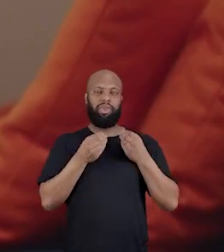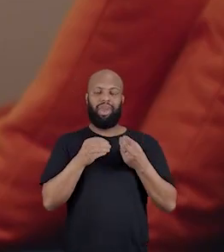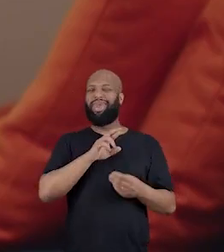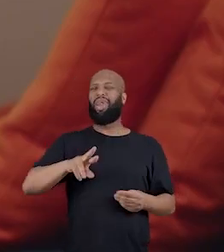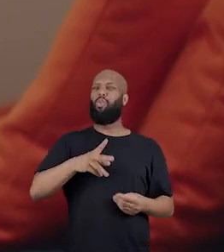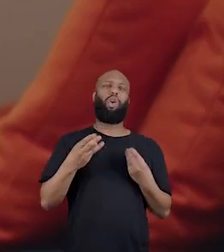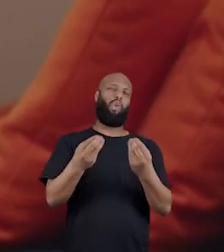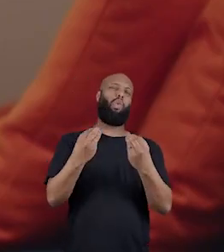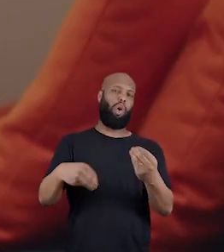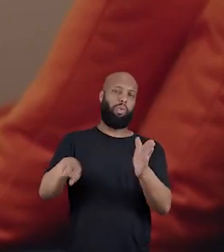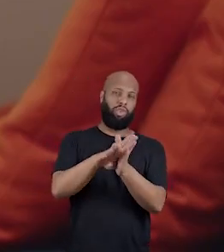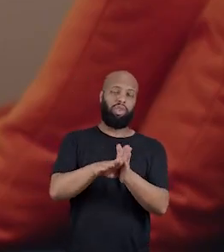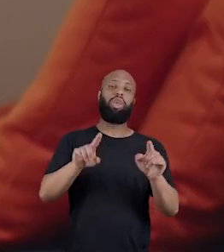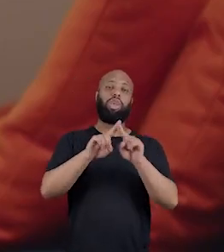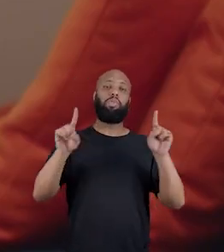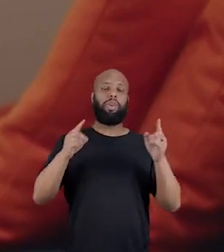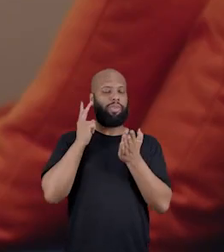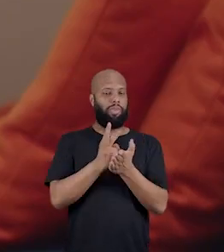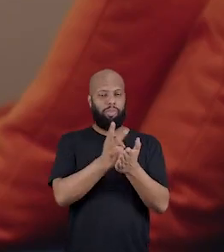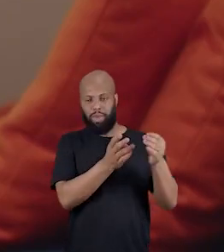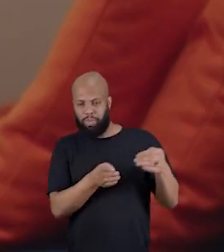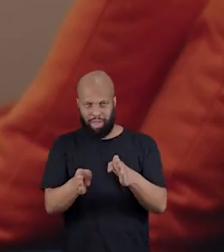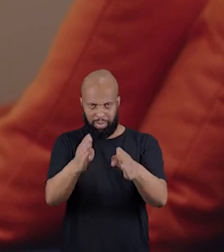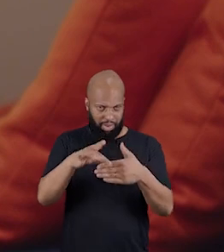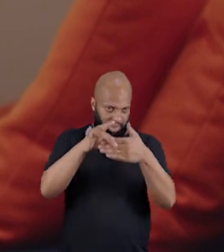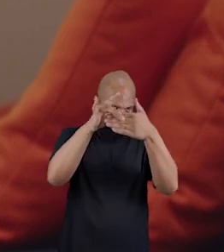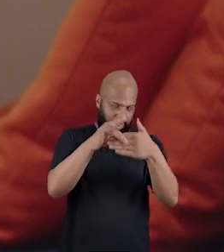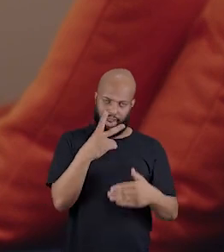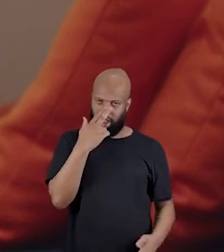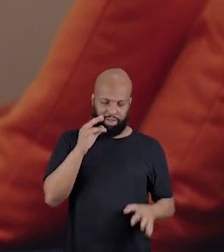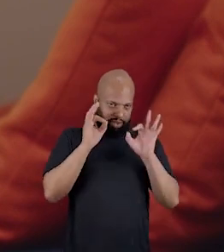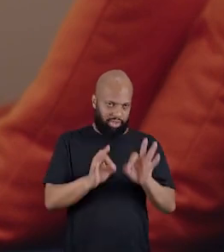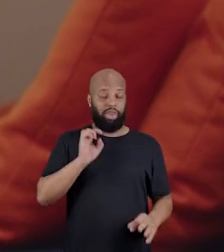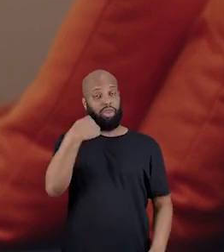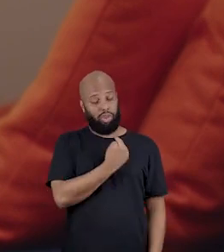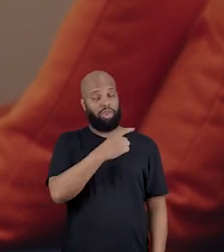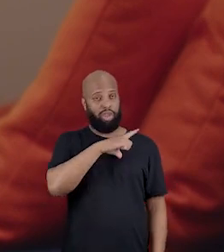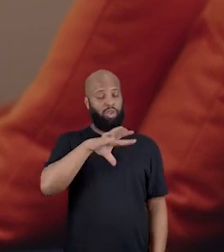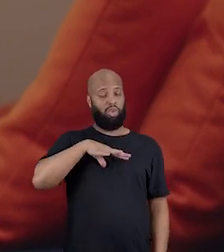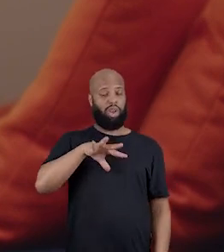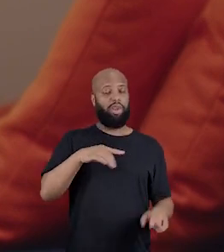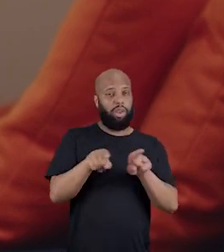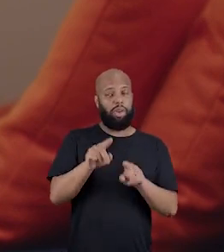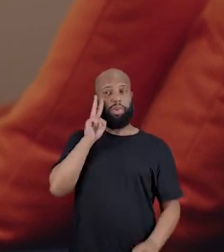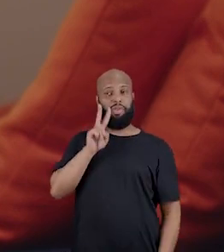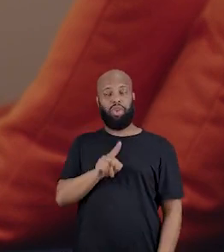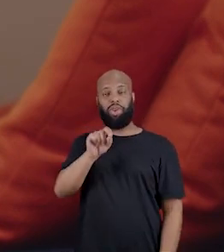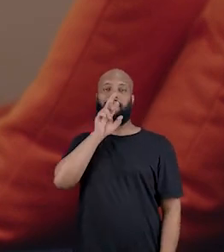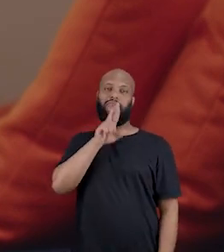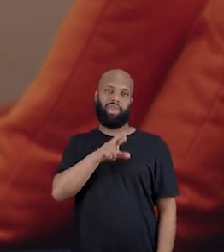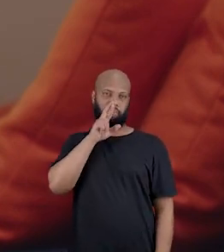Não necessariamente o como a gente chega lá é sempre o mesmo caminho que o líder acredita que deveria. A gente deveria ter coragem de olhar